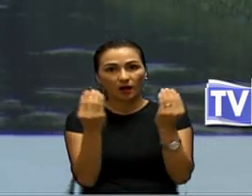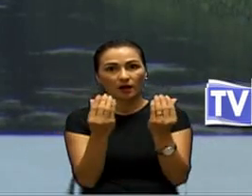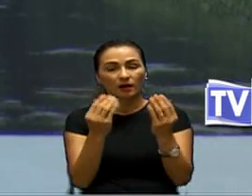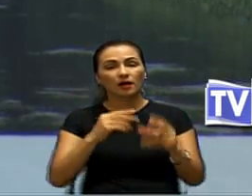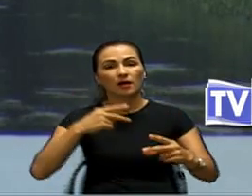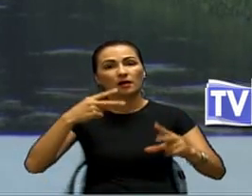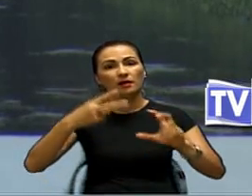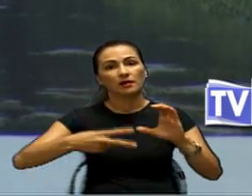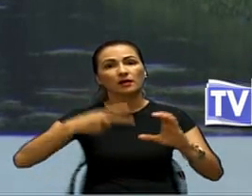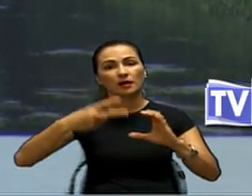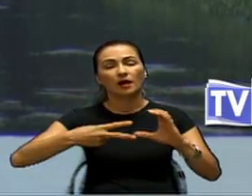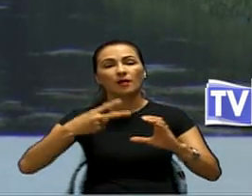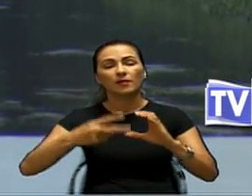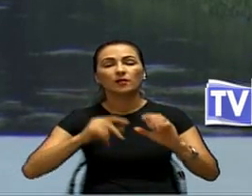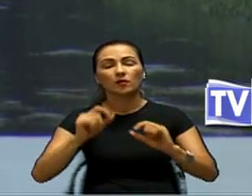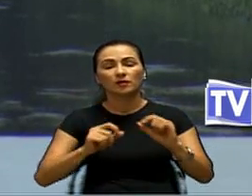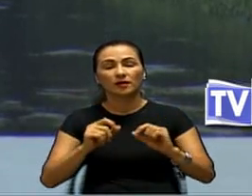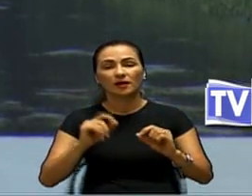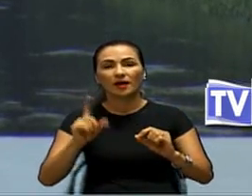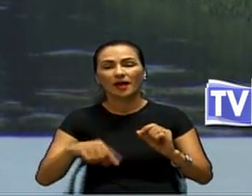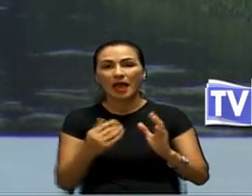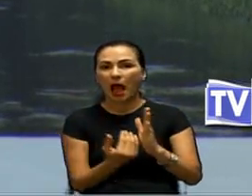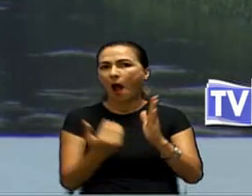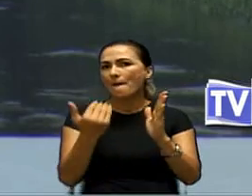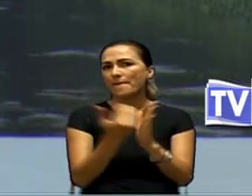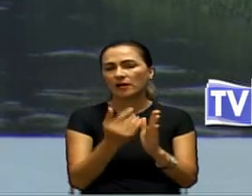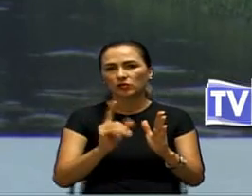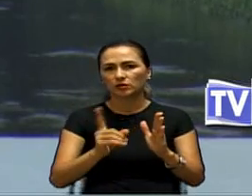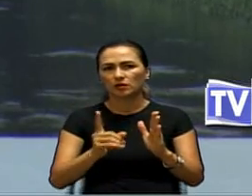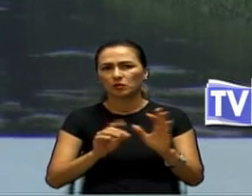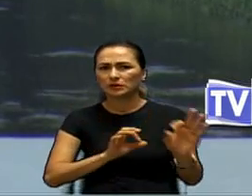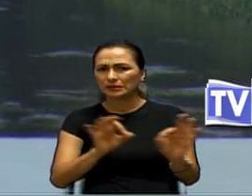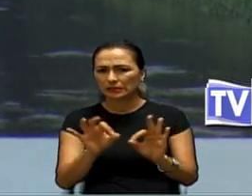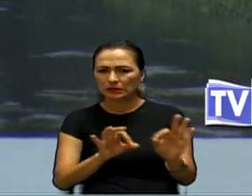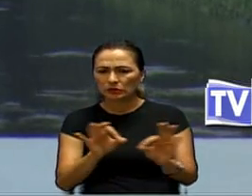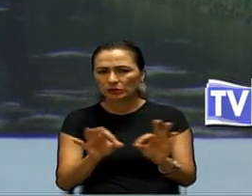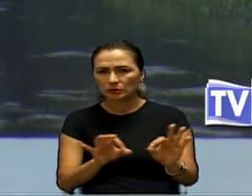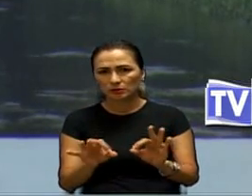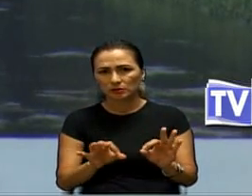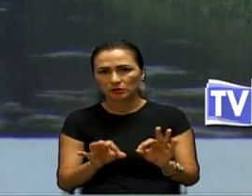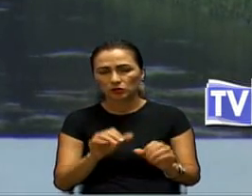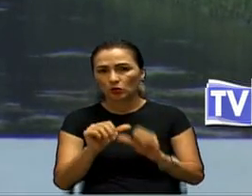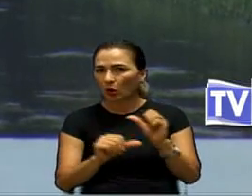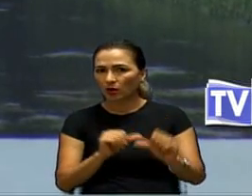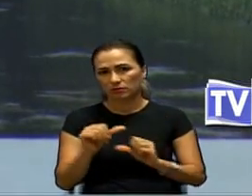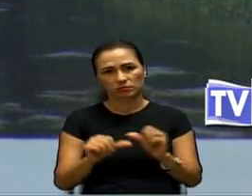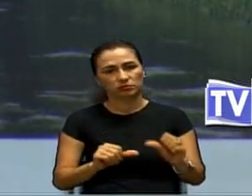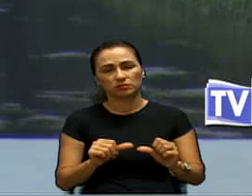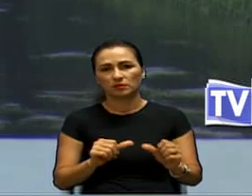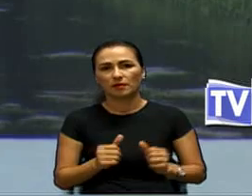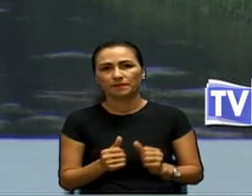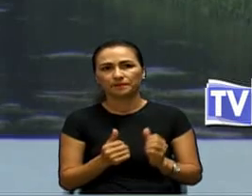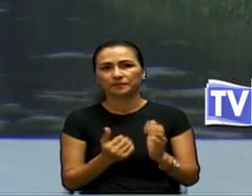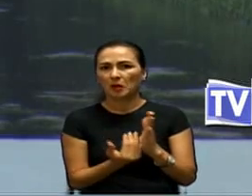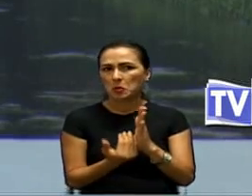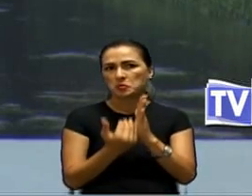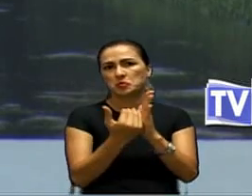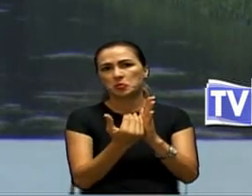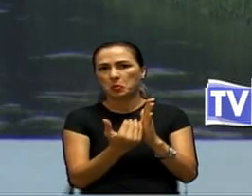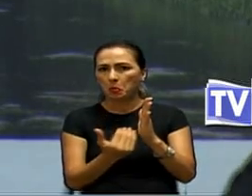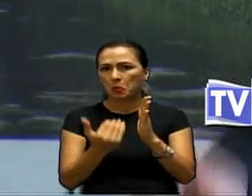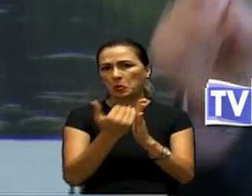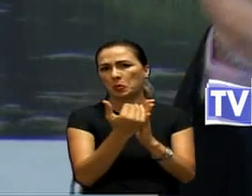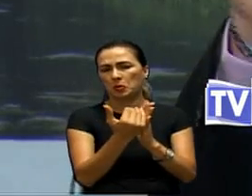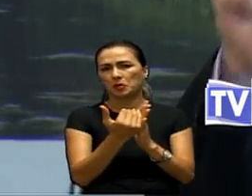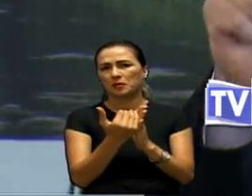sim readequação da taxa do lixo. Não dá mais para a gente tolerar aqui nessa casa aumento de